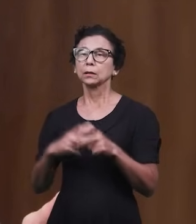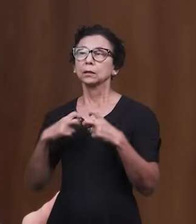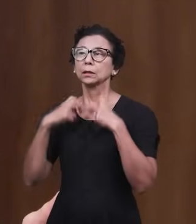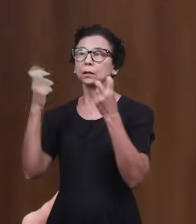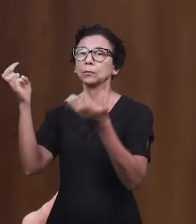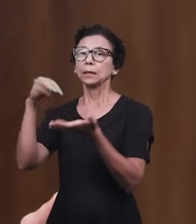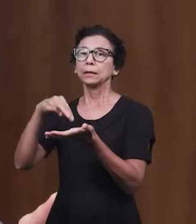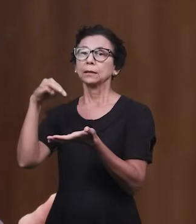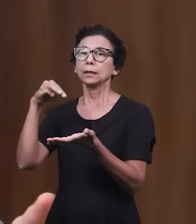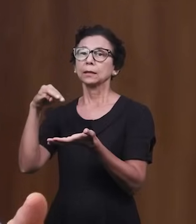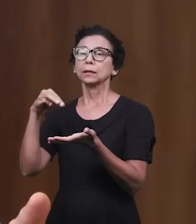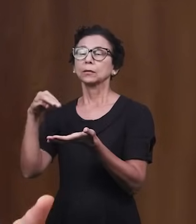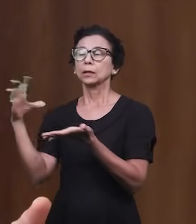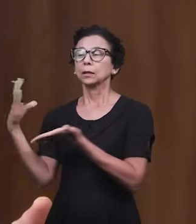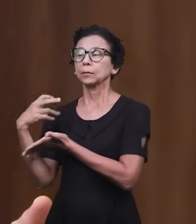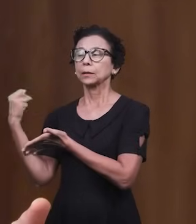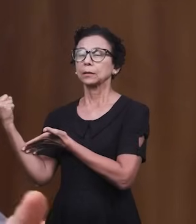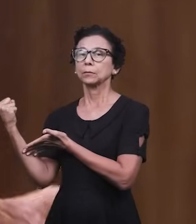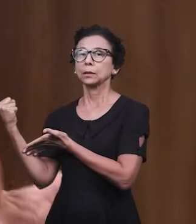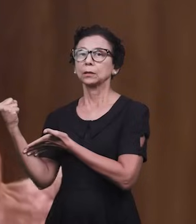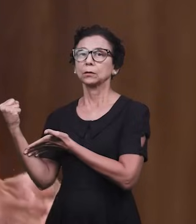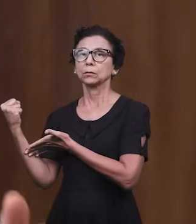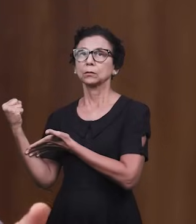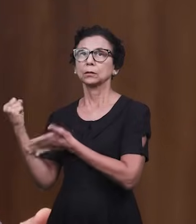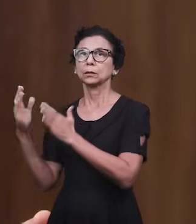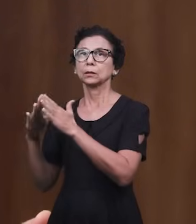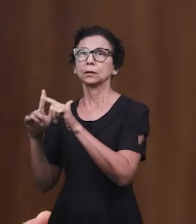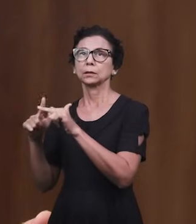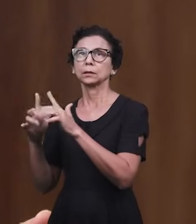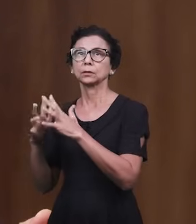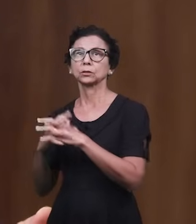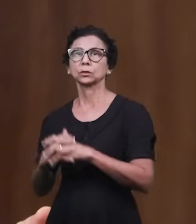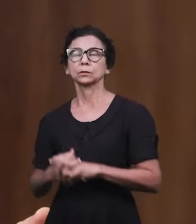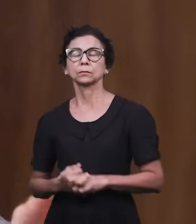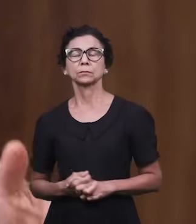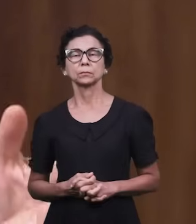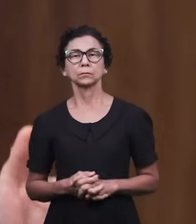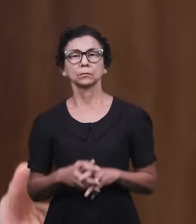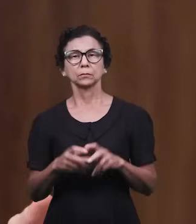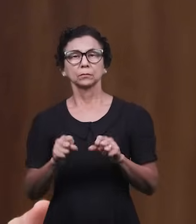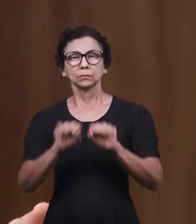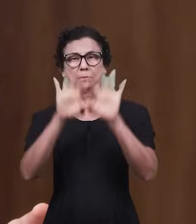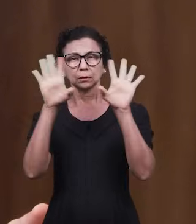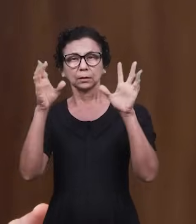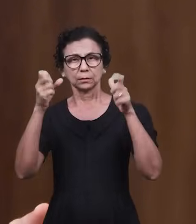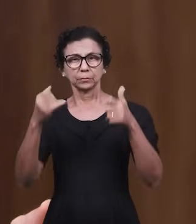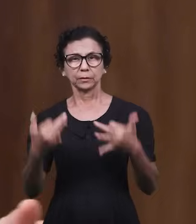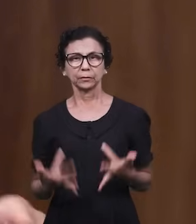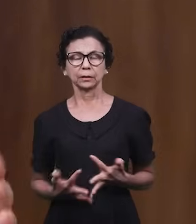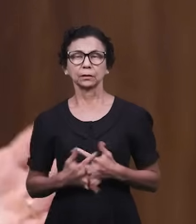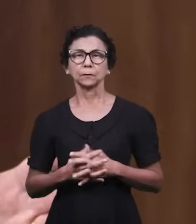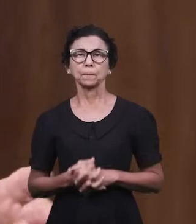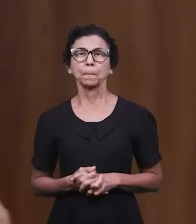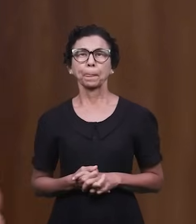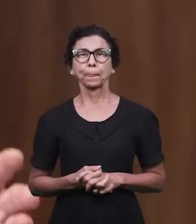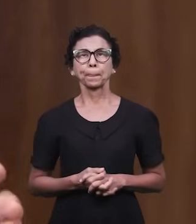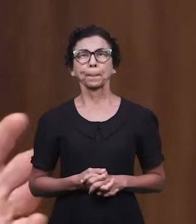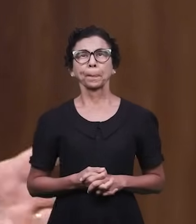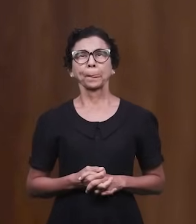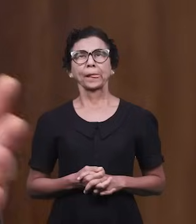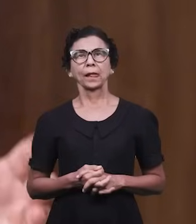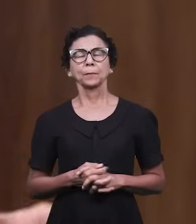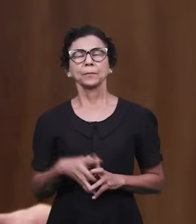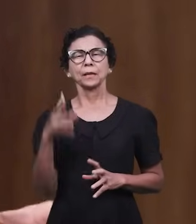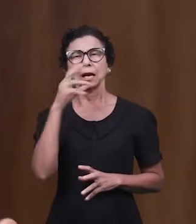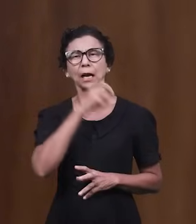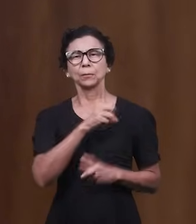igreja arrebatada. Bem, vamos simplificar mais para não ficar muito confuso para as pessoas que nos conhecem menos. Essa explicação rápida, assim,